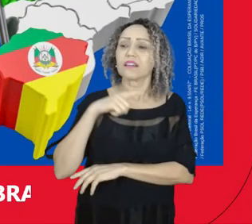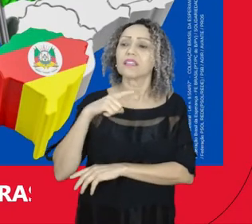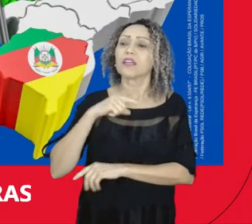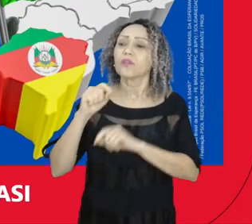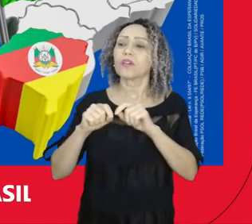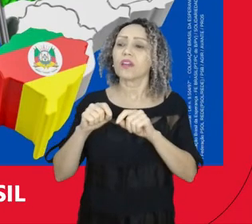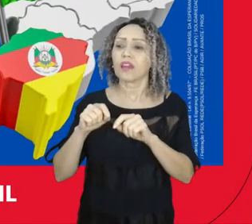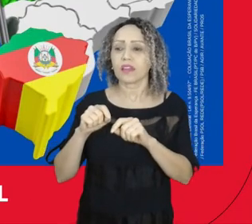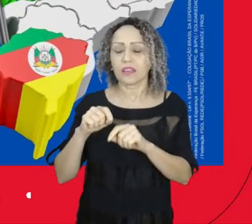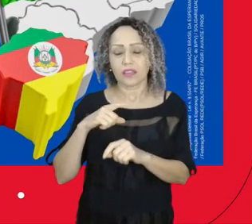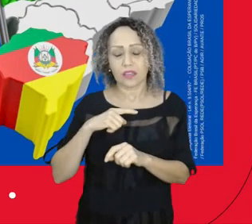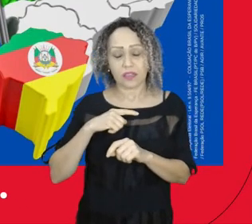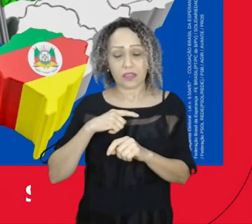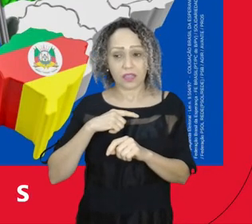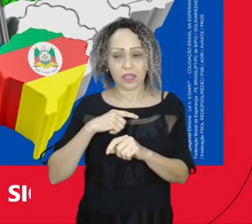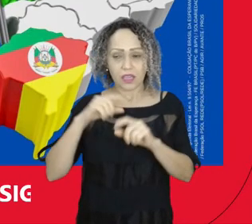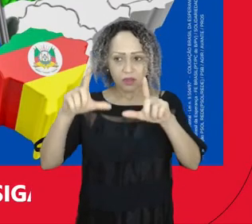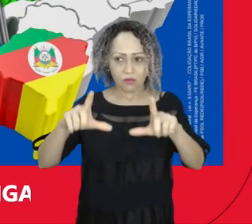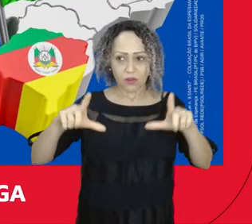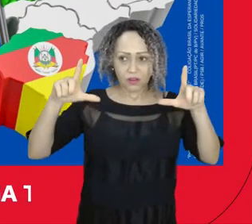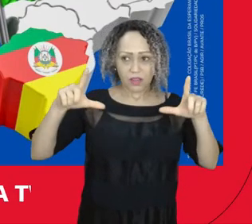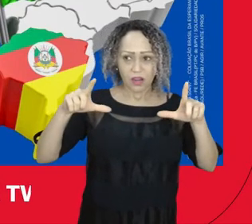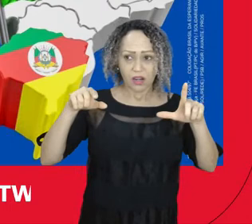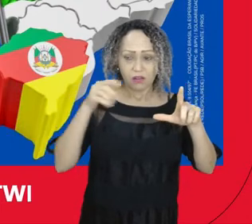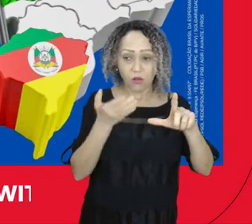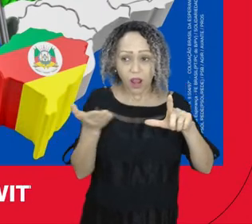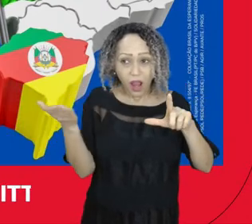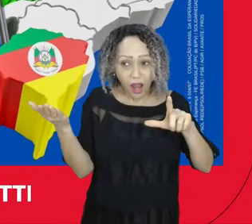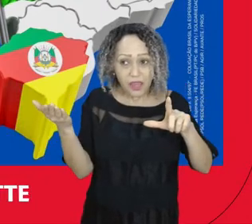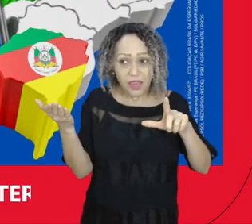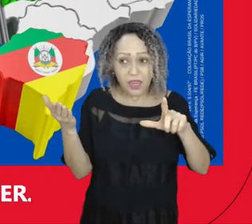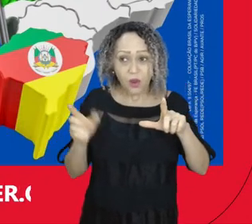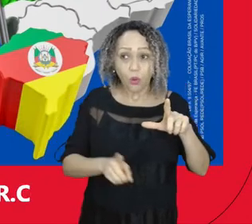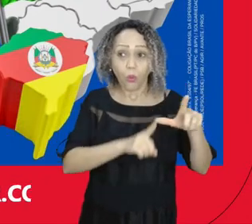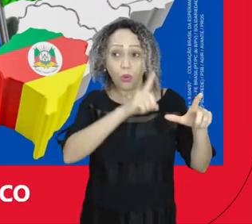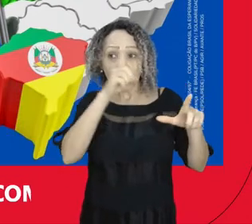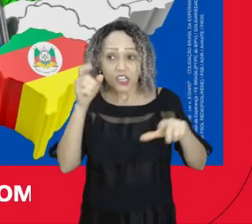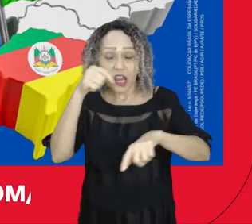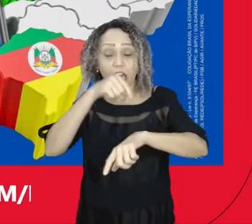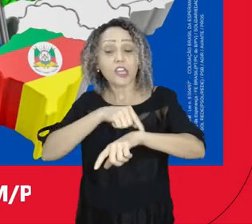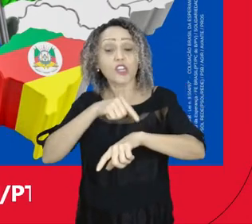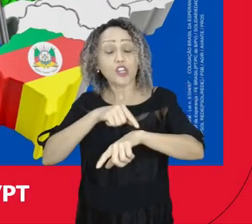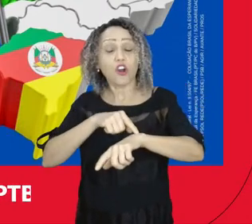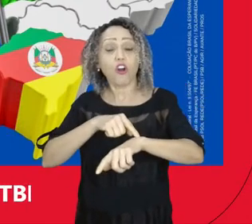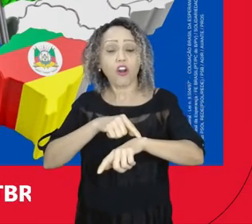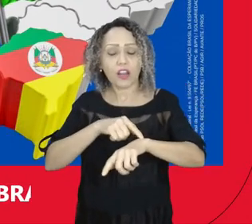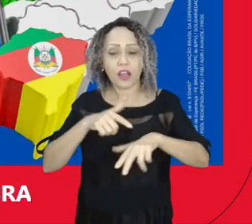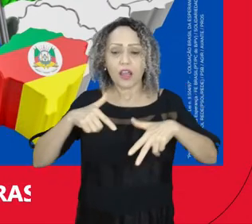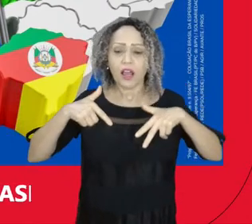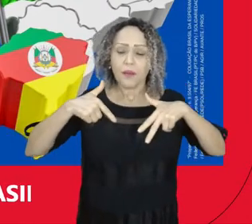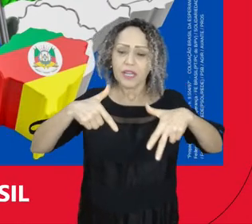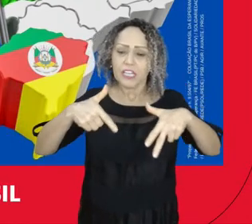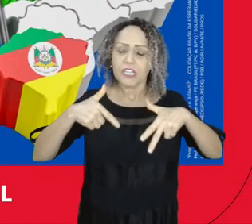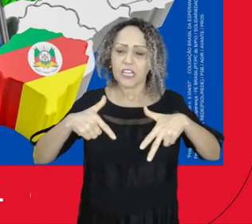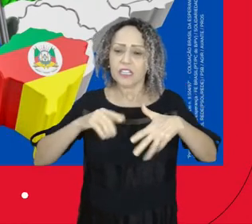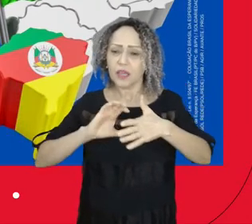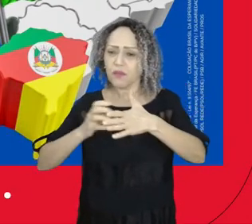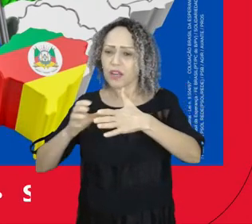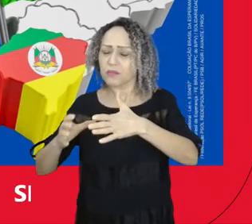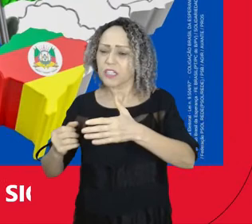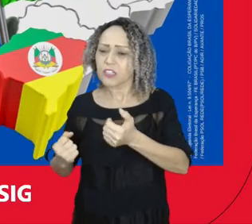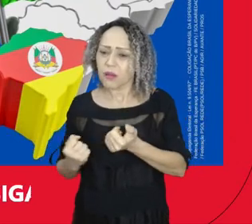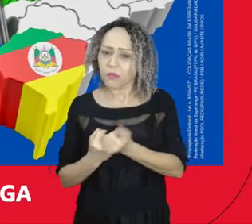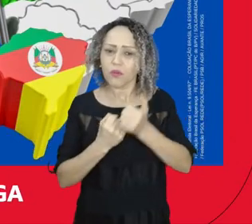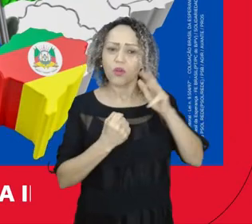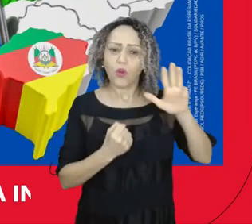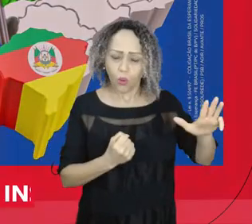para vocês com as informações desse ato também promovido pela militância e vários partidos em apoio à